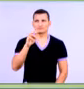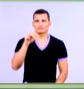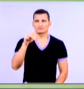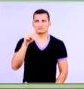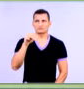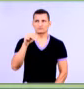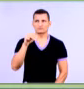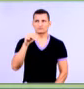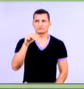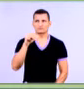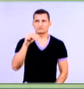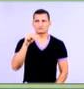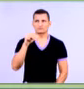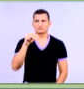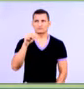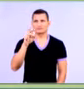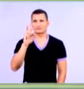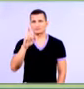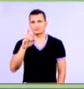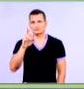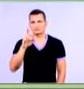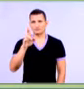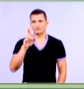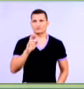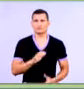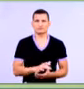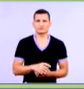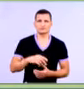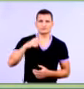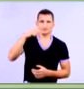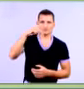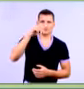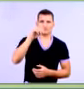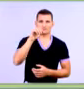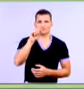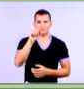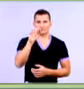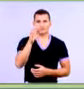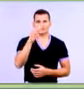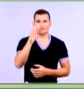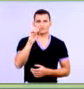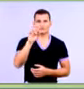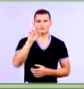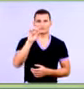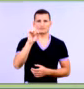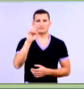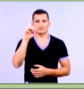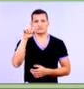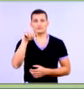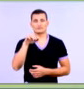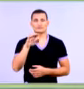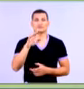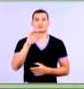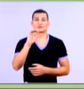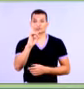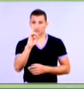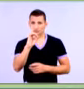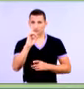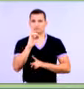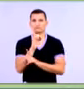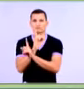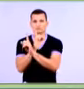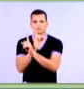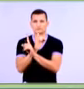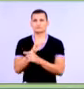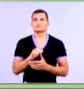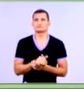M e R, né? E o pós-ordem, toda vez que eu passo do lado direito do nó. Observe o seguinte, eu passo